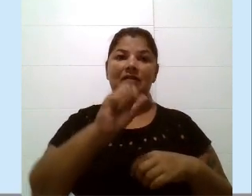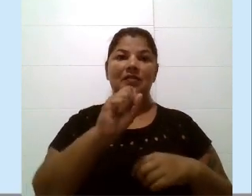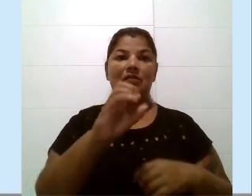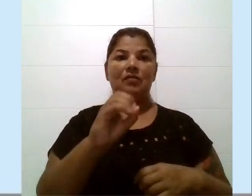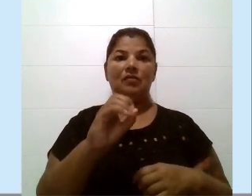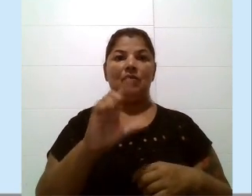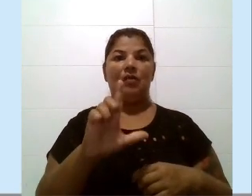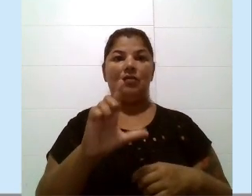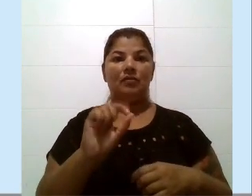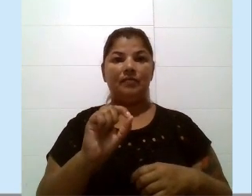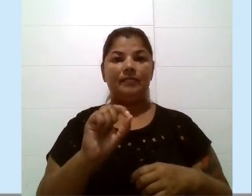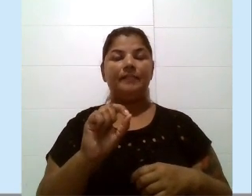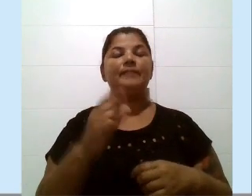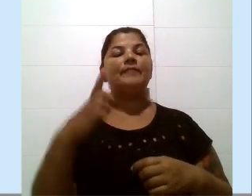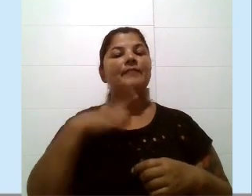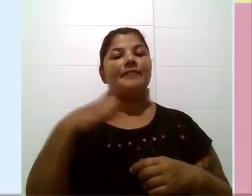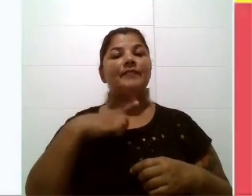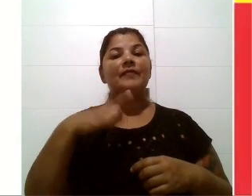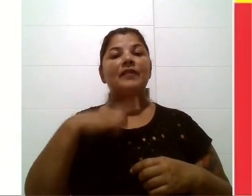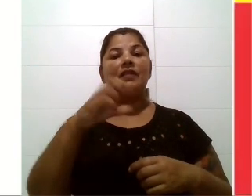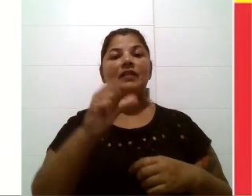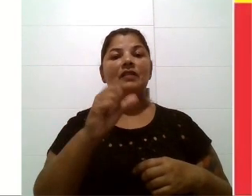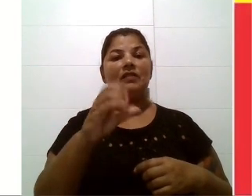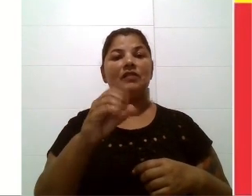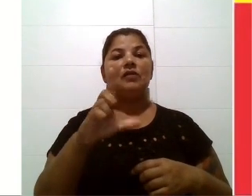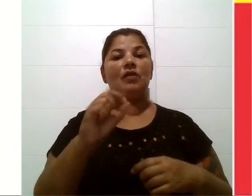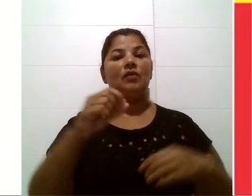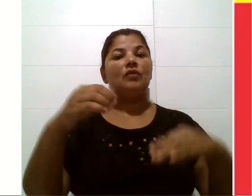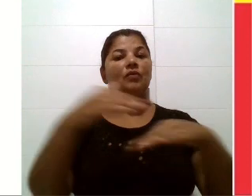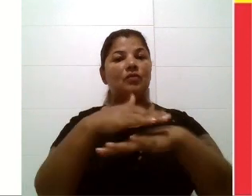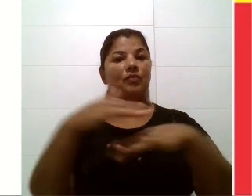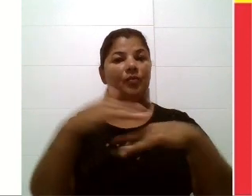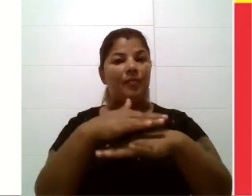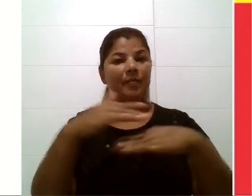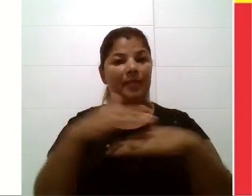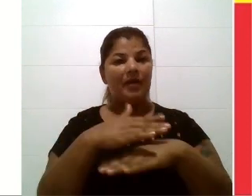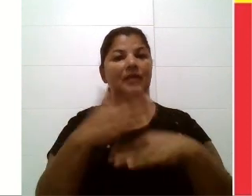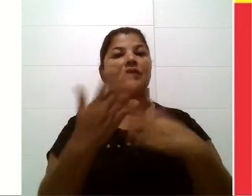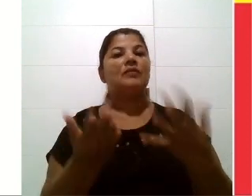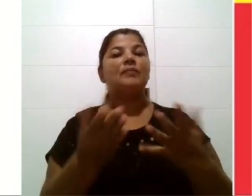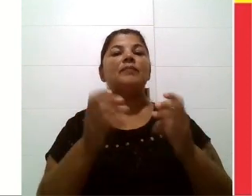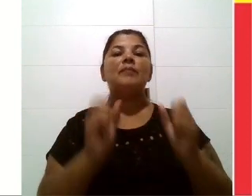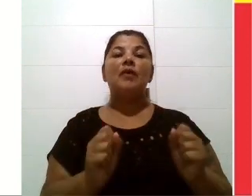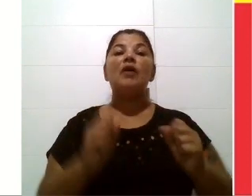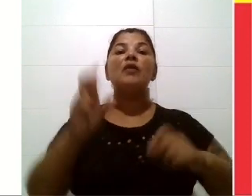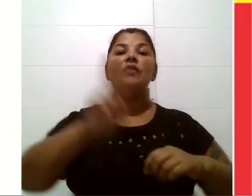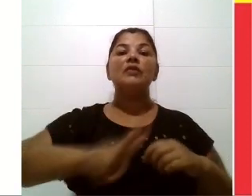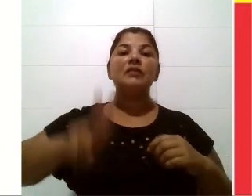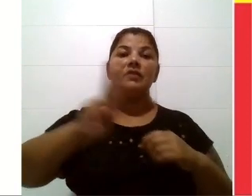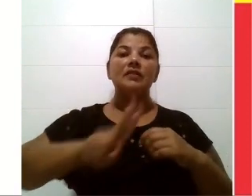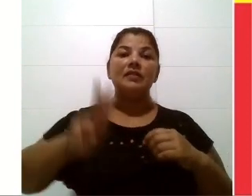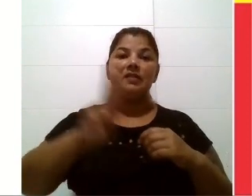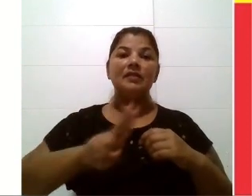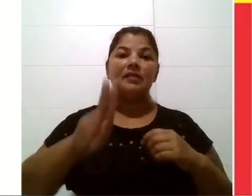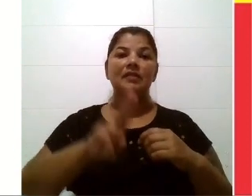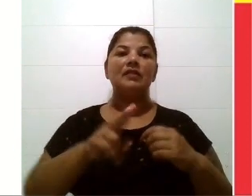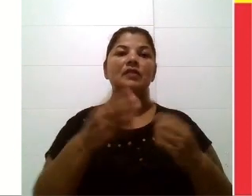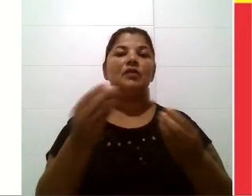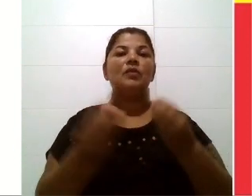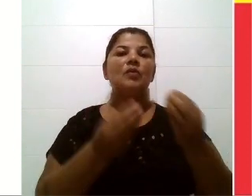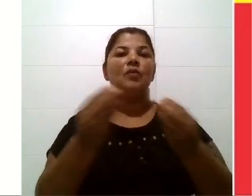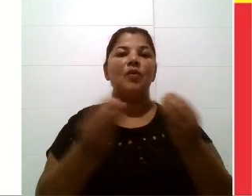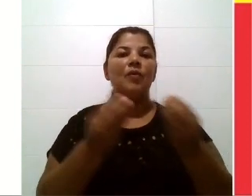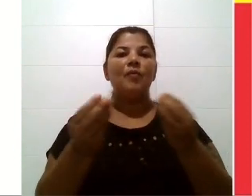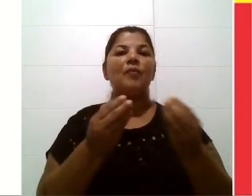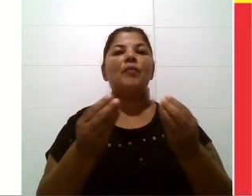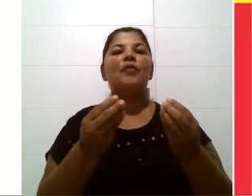mais uma vez. Existe também o uso do solo no meio urbano, tá? Então, o solo ele pode ser utilizado para o entendimento